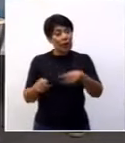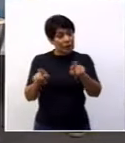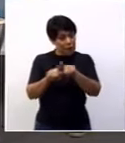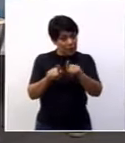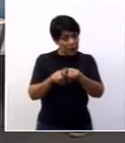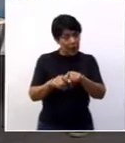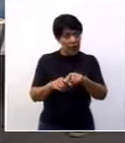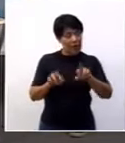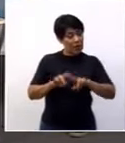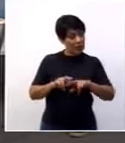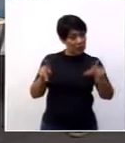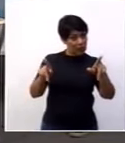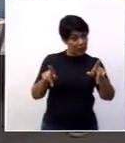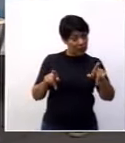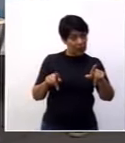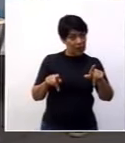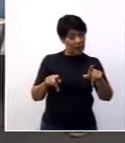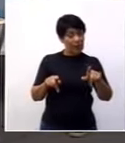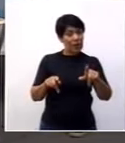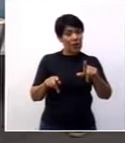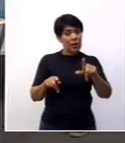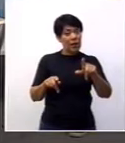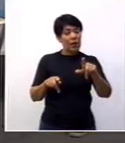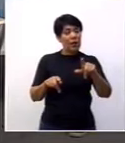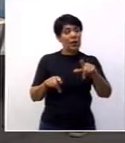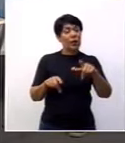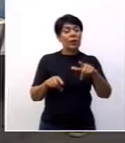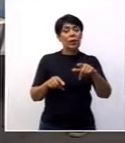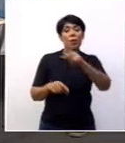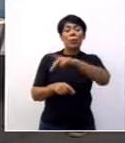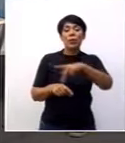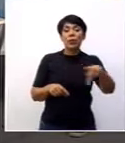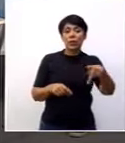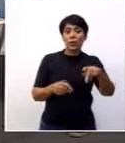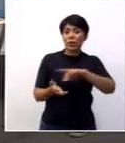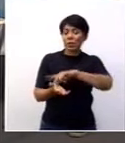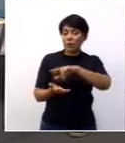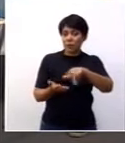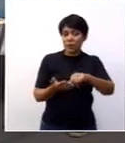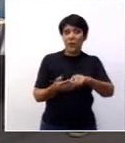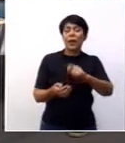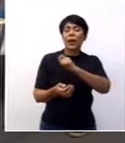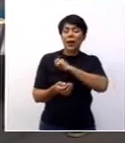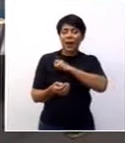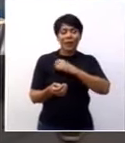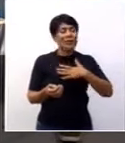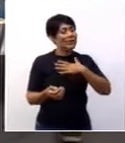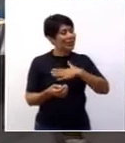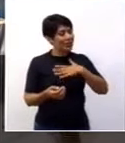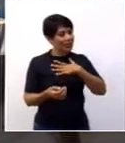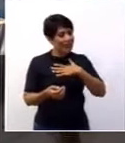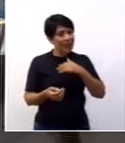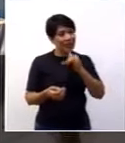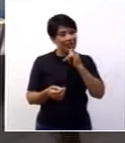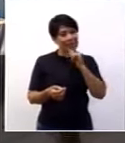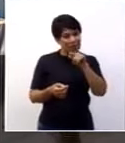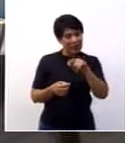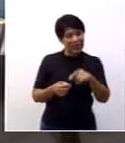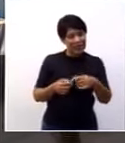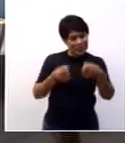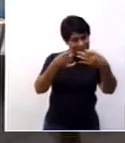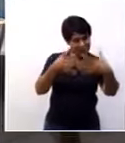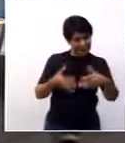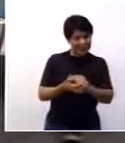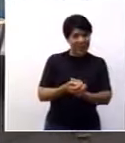Inclusive, essa diferenciação, muitos professores, né, os alunos, eles gostaram bastante desse exemplo que você deu. Perfeito, espero que tenha